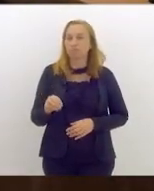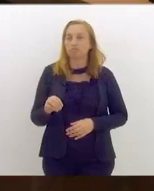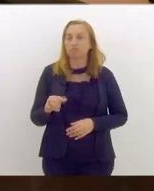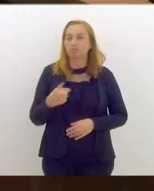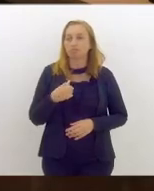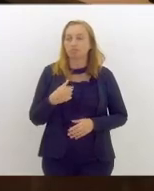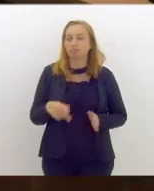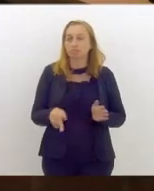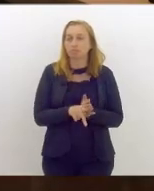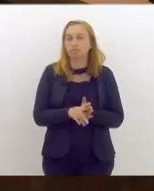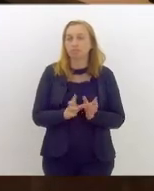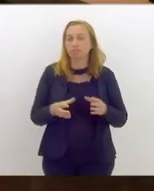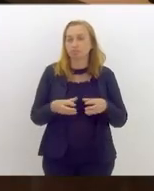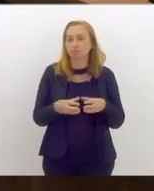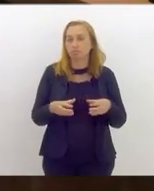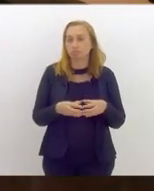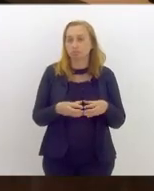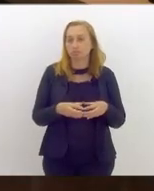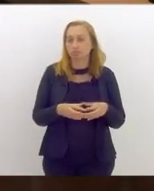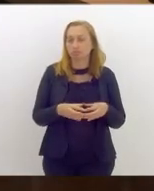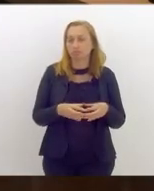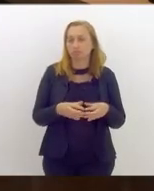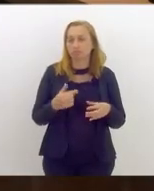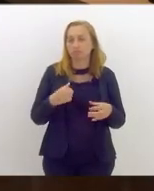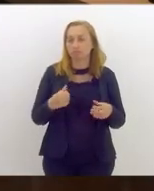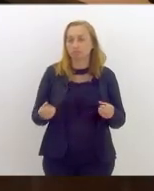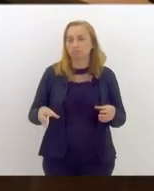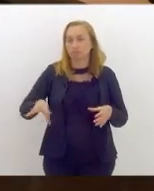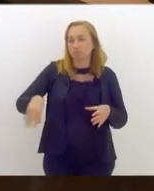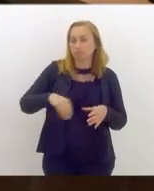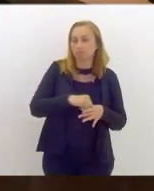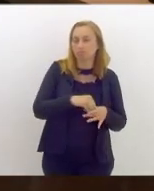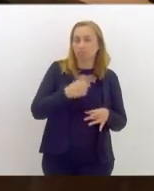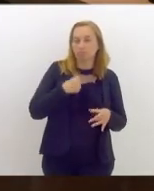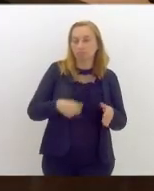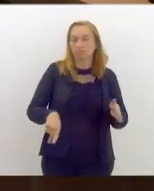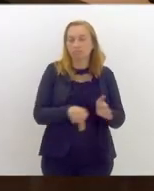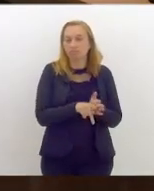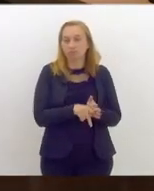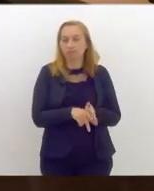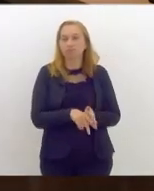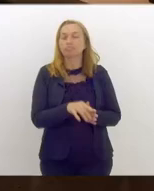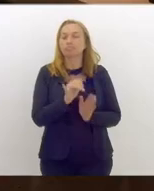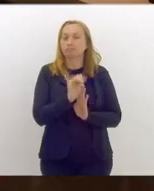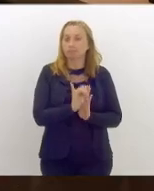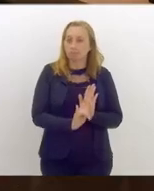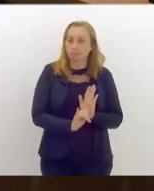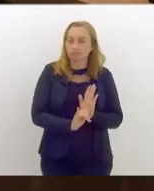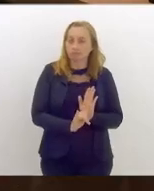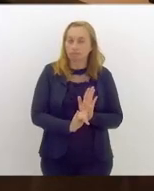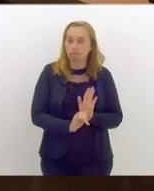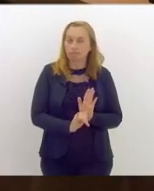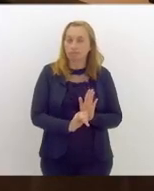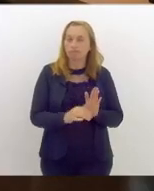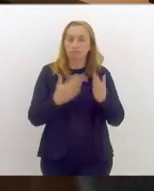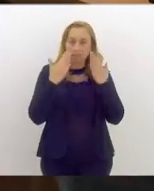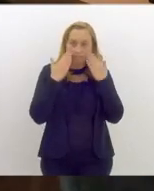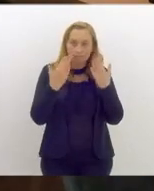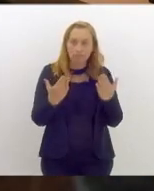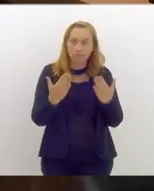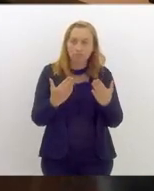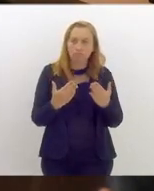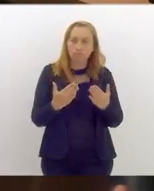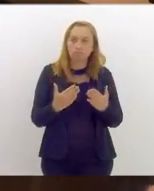membro dessa comissão eu não é um presidia essa comissão era vice-presidente da comissão houve o relatório que foi apresentado